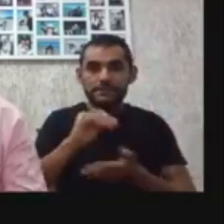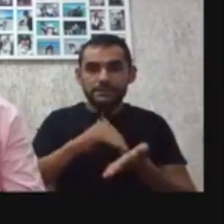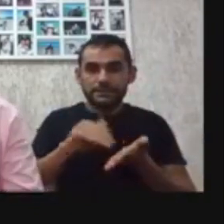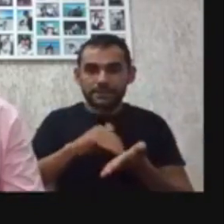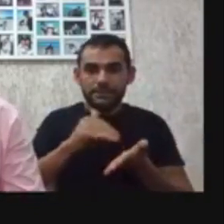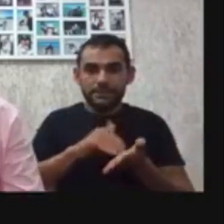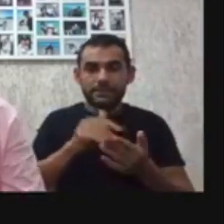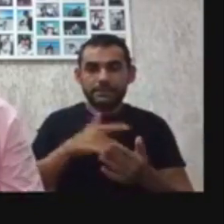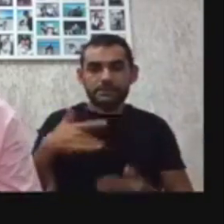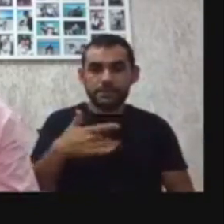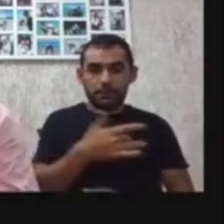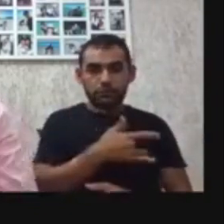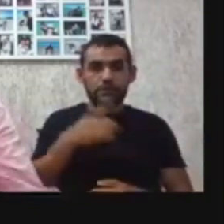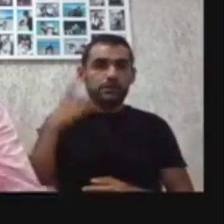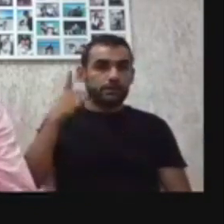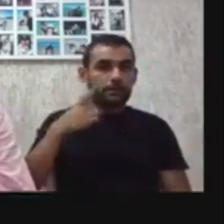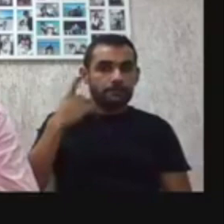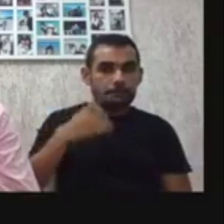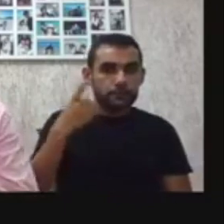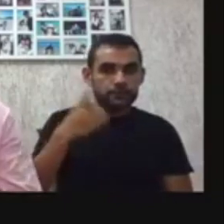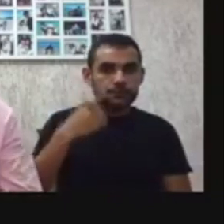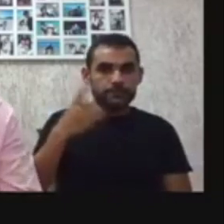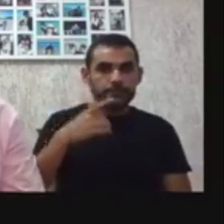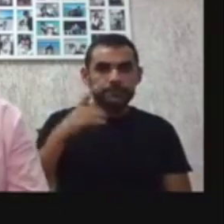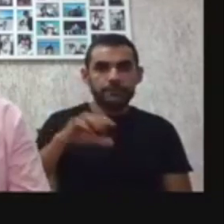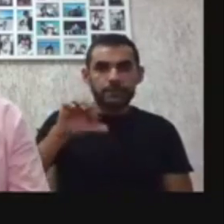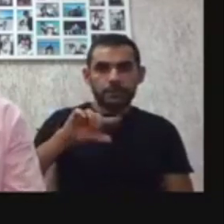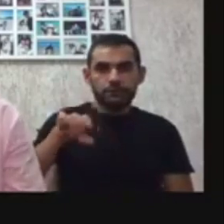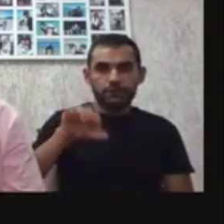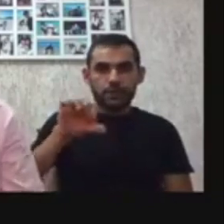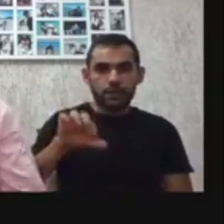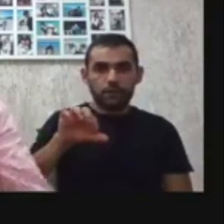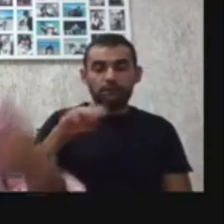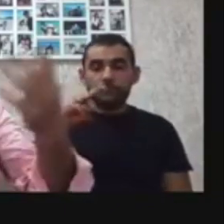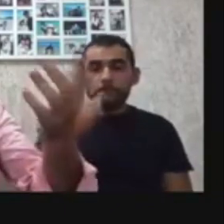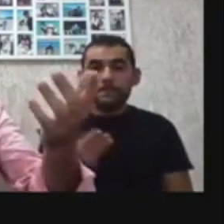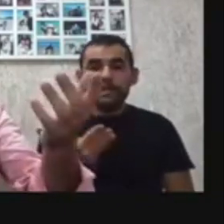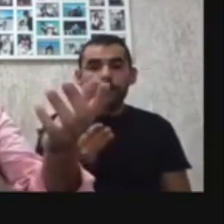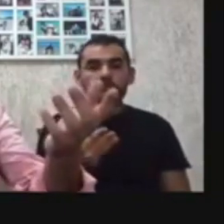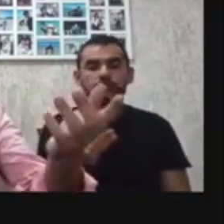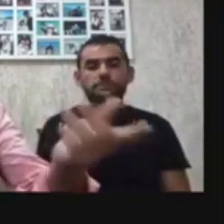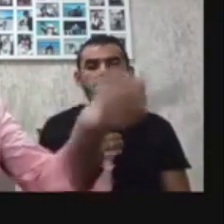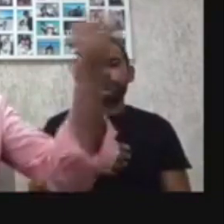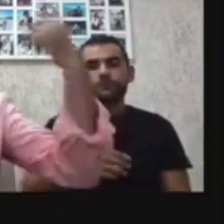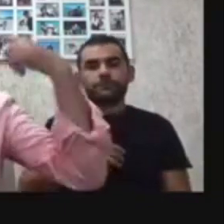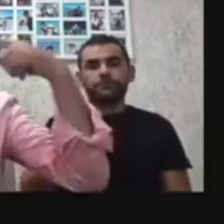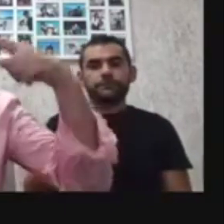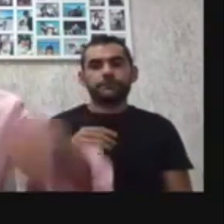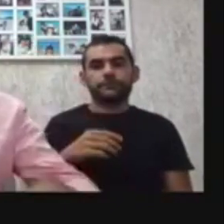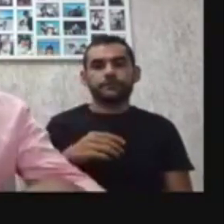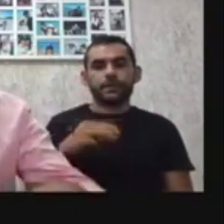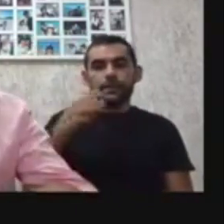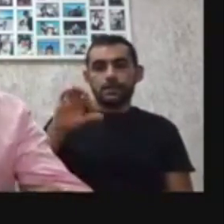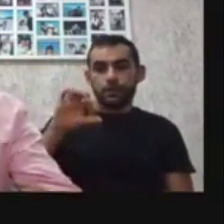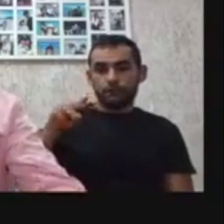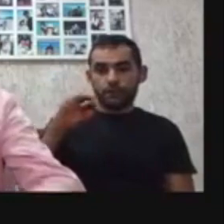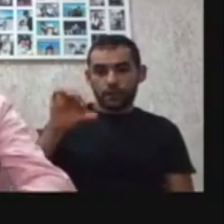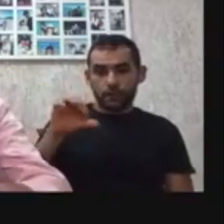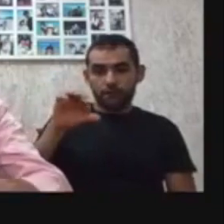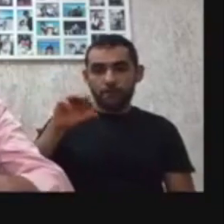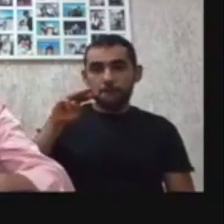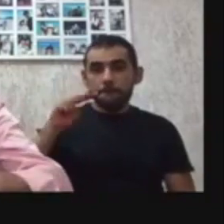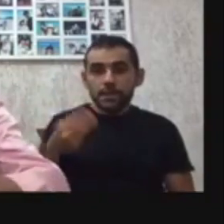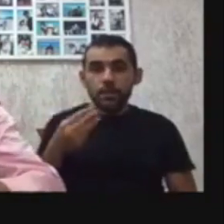de Saúde, através de um deputado, colocou 9,9 milhões, 9,9 milhões, colocou dentro de São João del